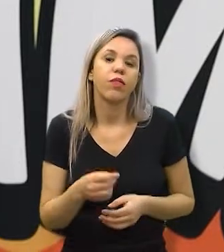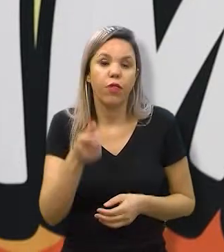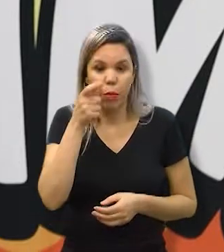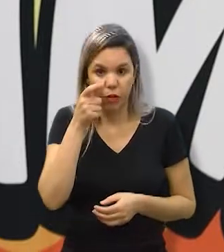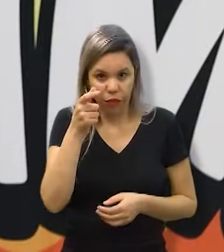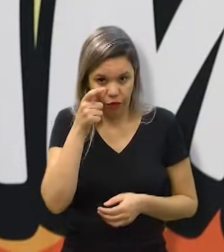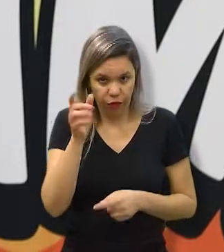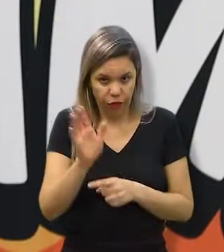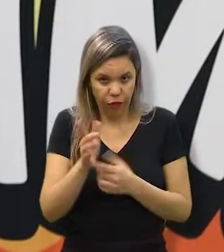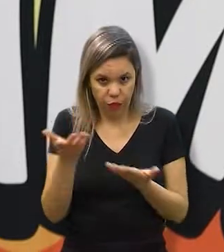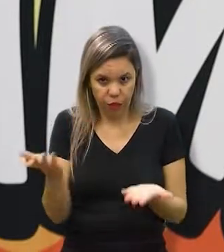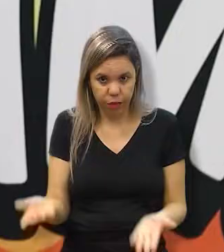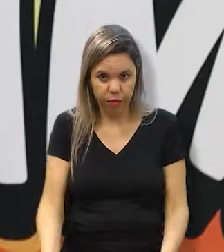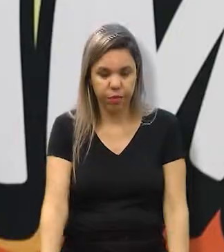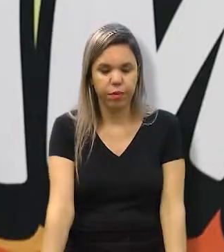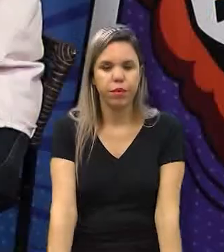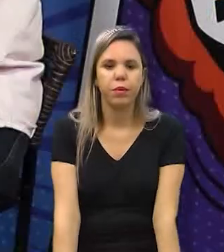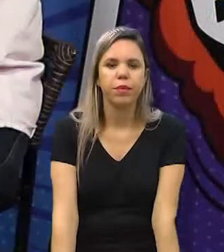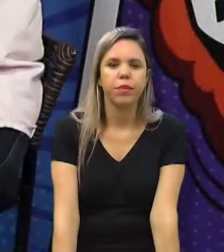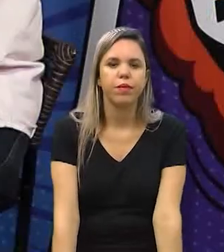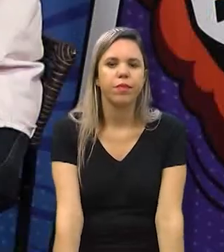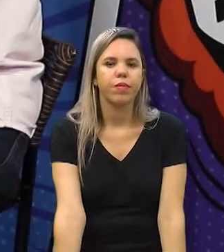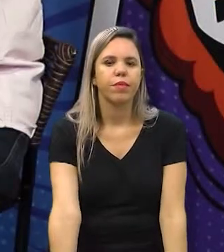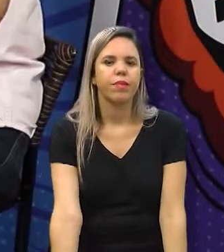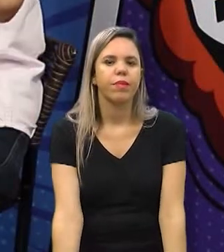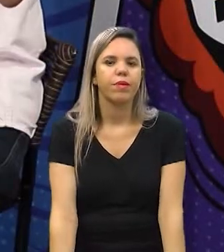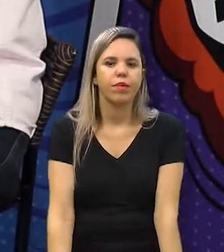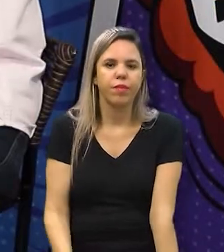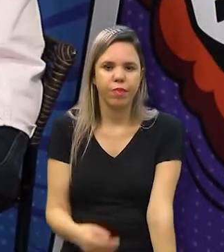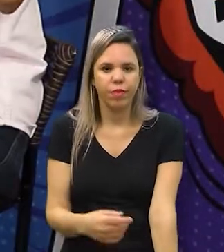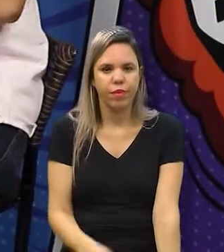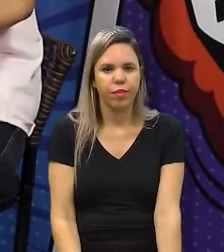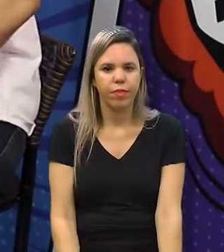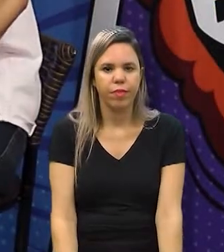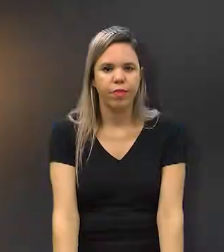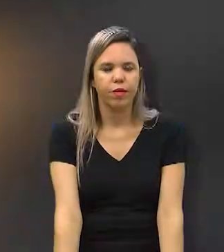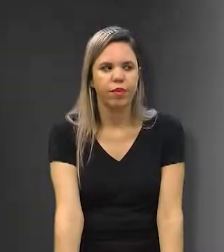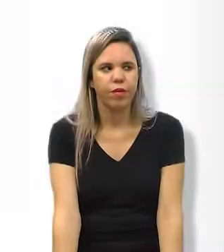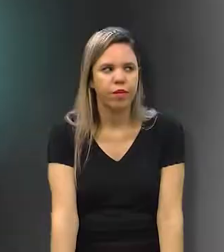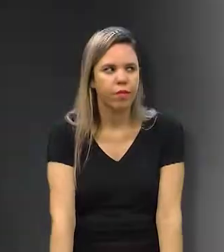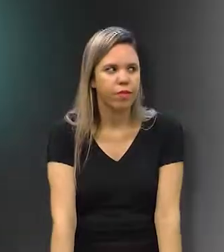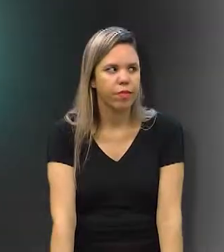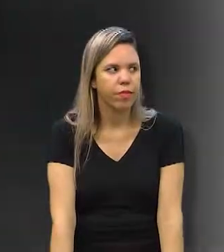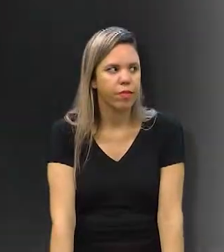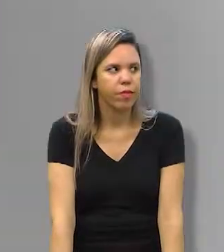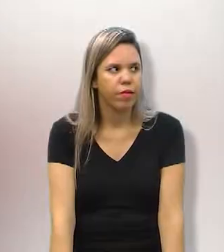livro. Vamos assistir? Vamos, Renata? Vamos lá, vamos embora. Olha aí.